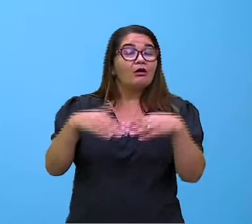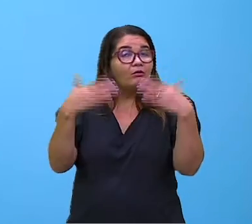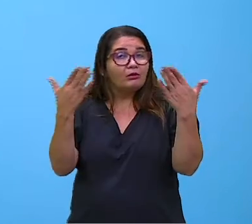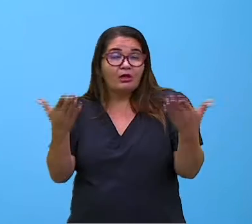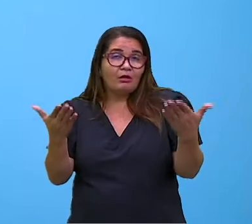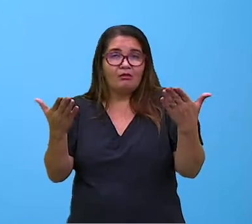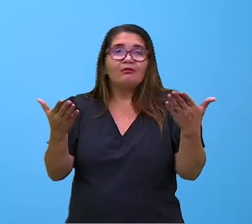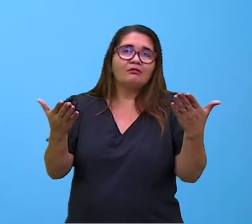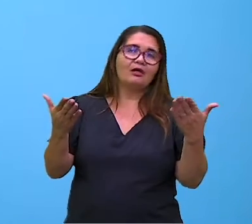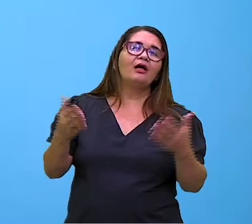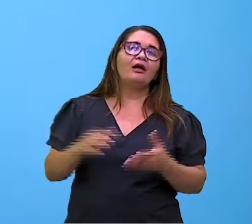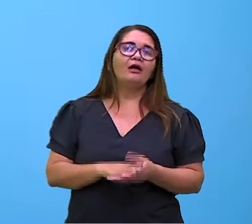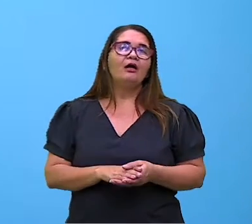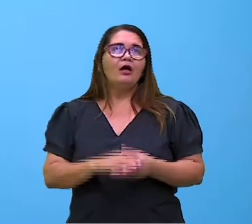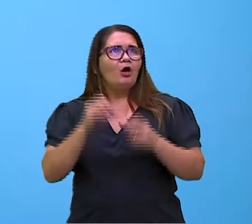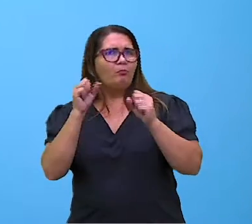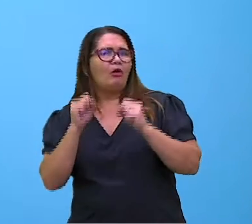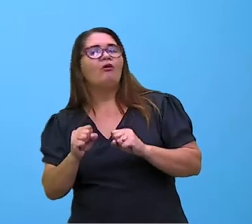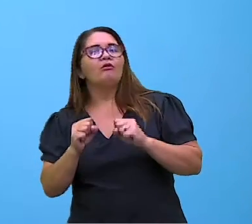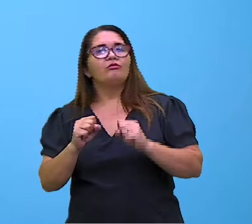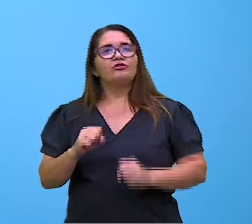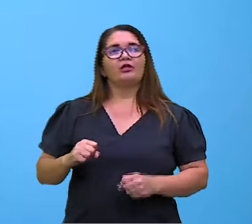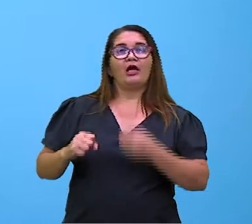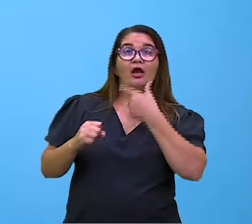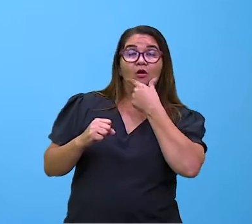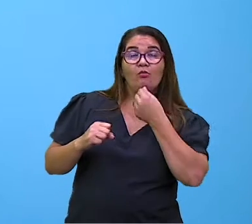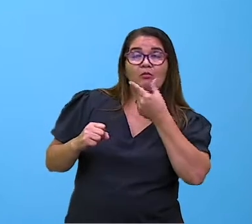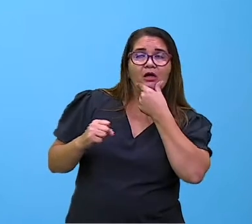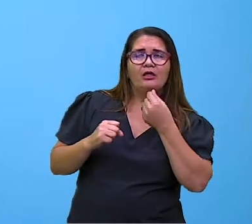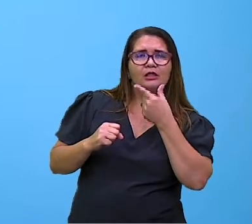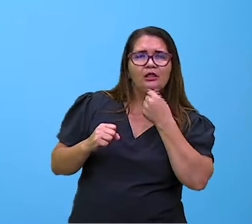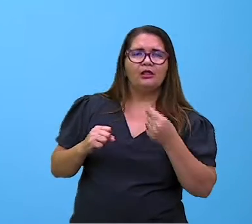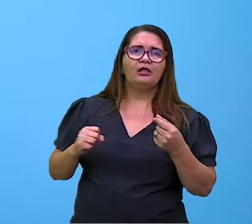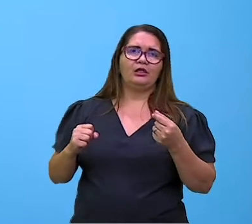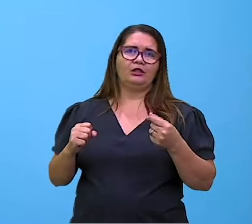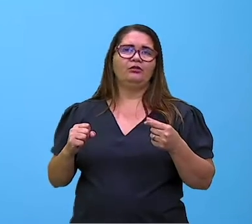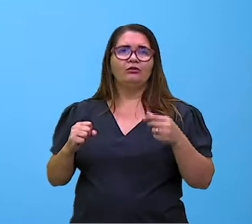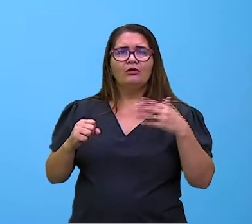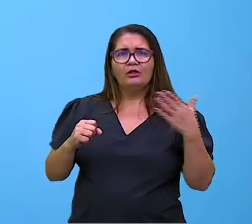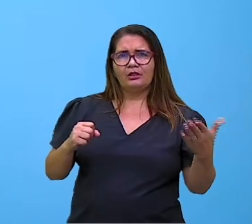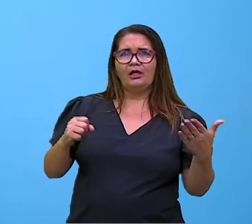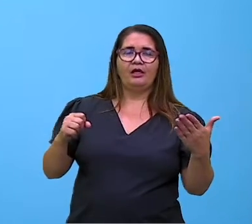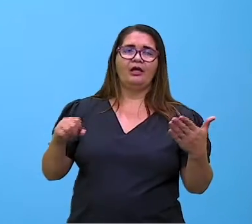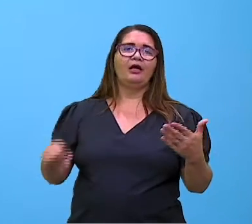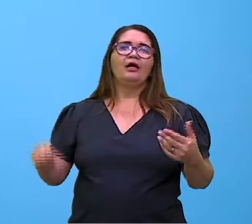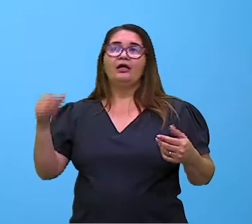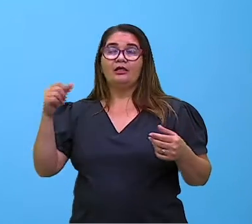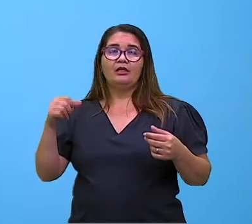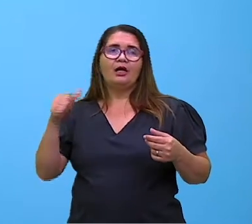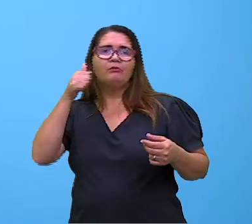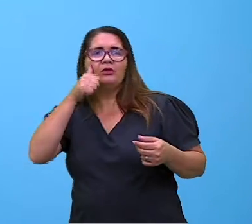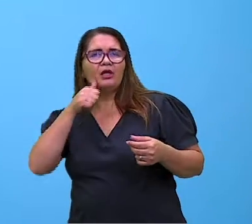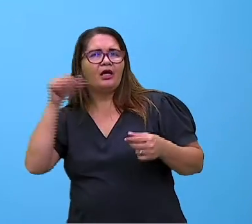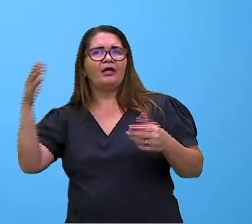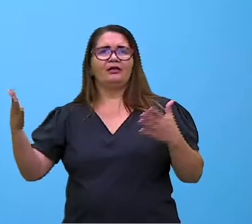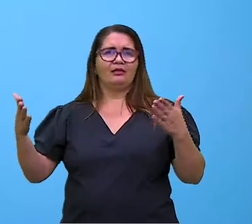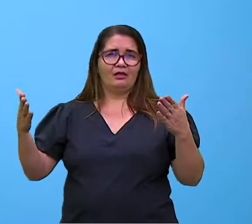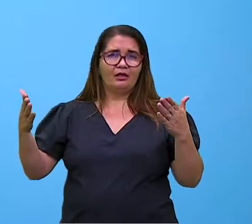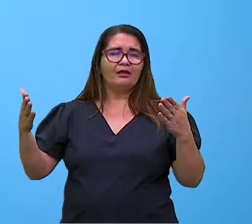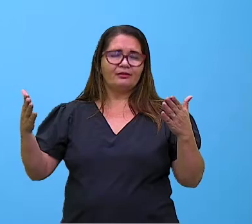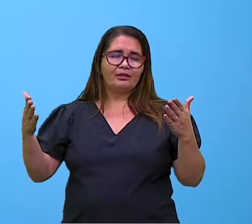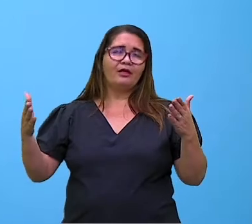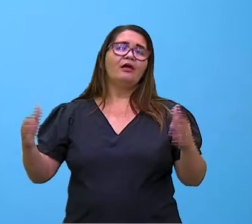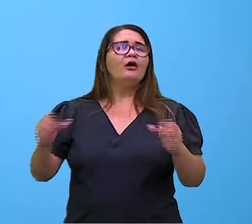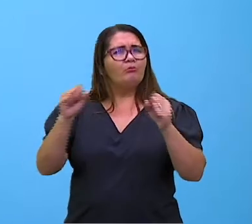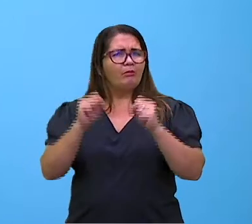o marido ou a esposa, brother and sister, tem muitos irmãos que vivem aí a vida toda junto, às vezes não se